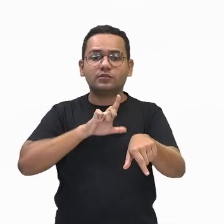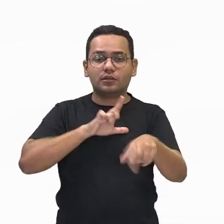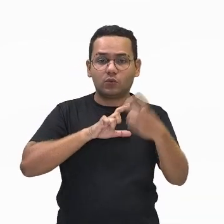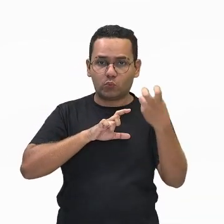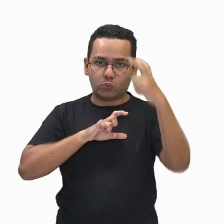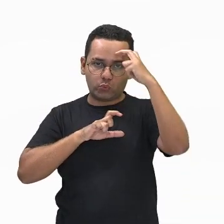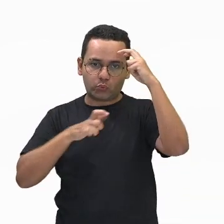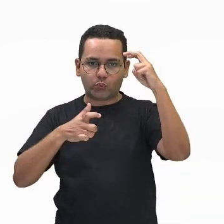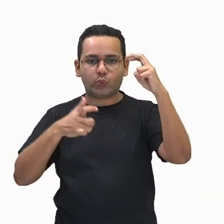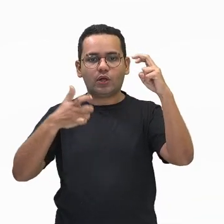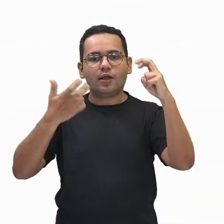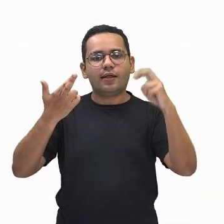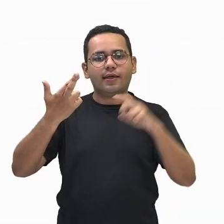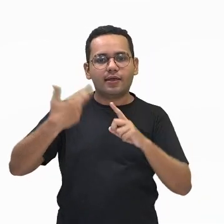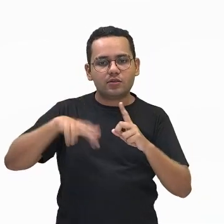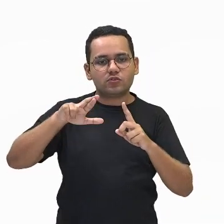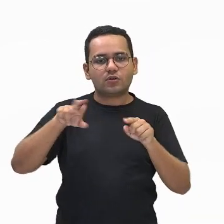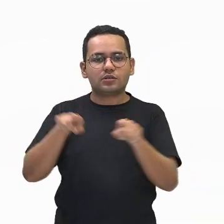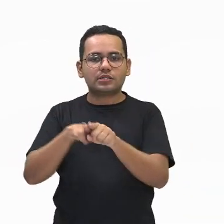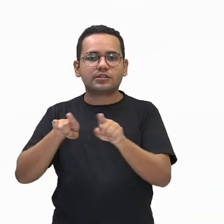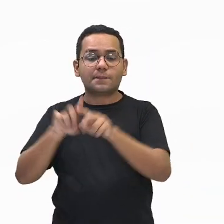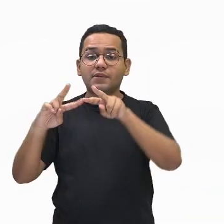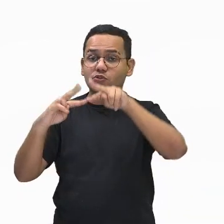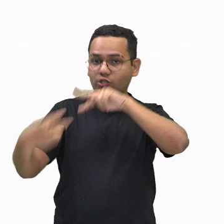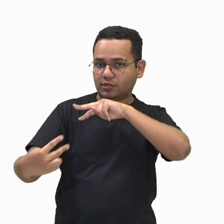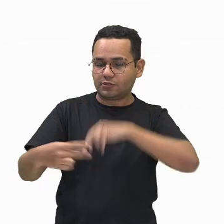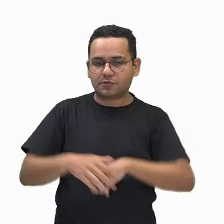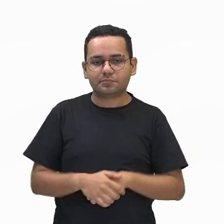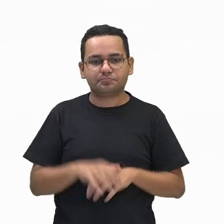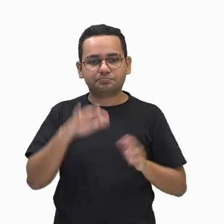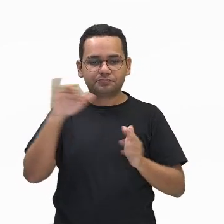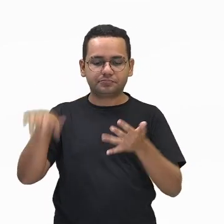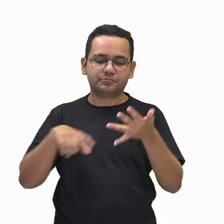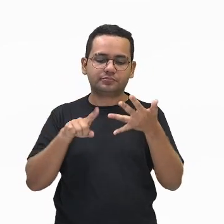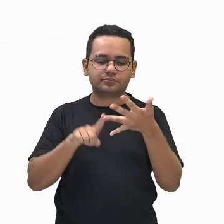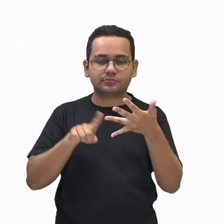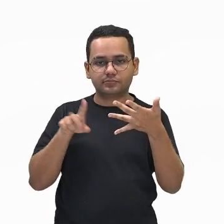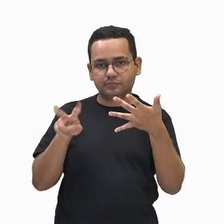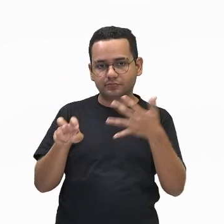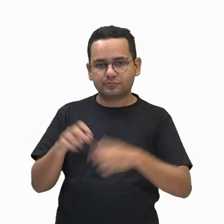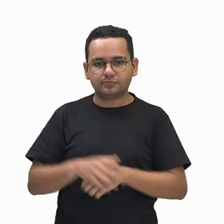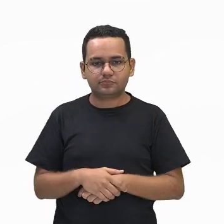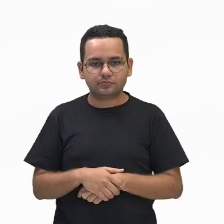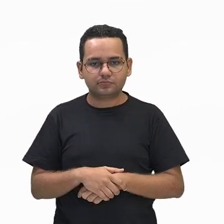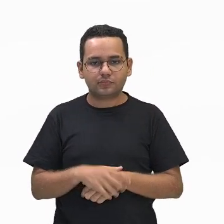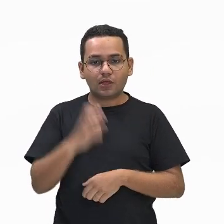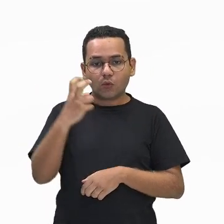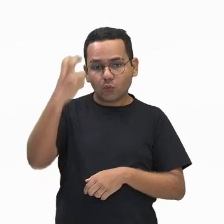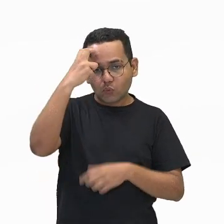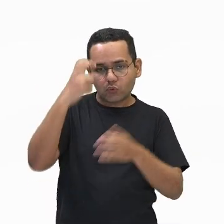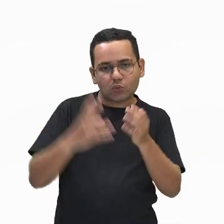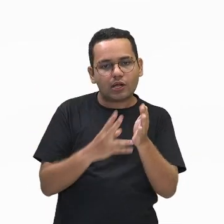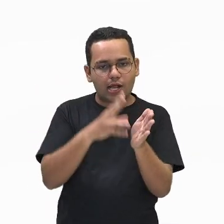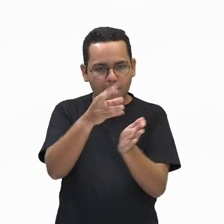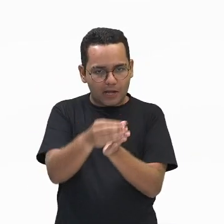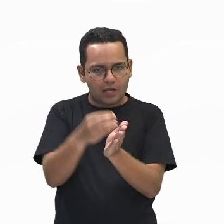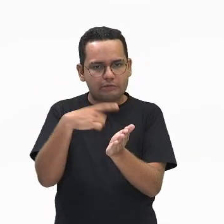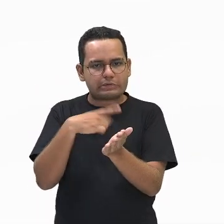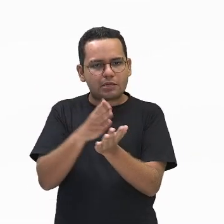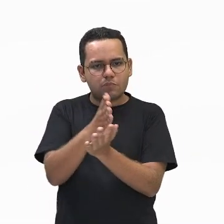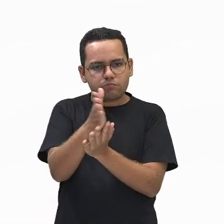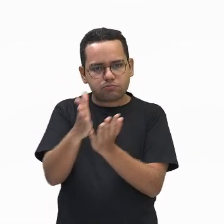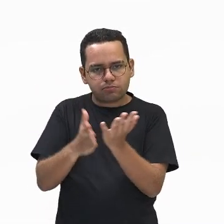quanto genética. No subtema 9, a cultura amazônica divide-se entre suas